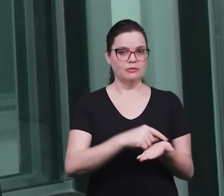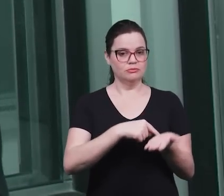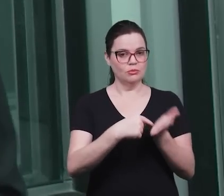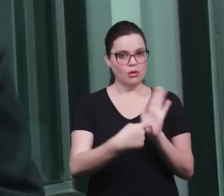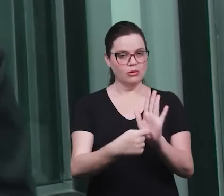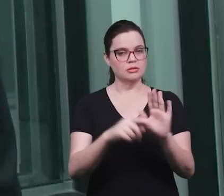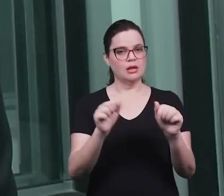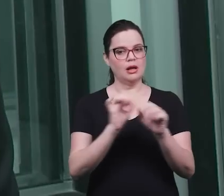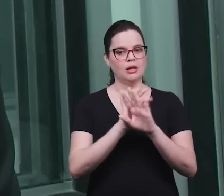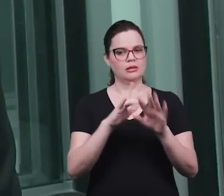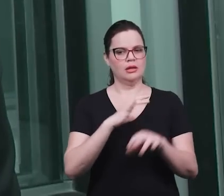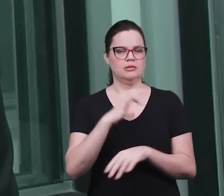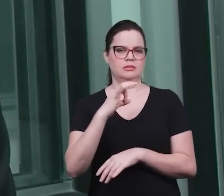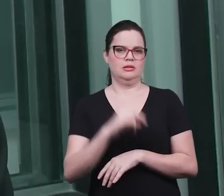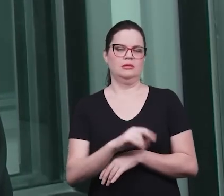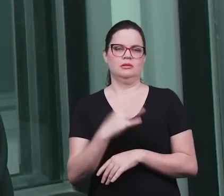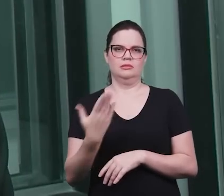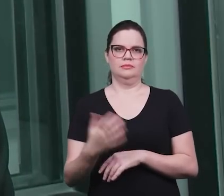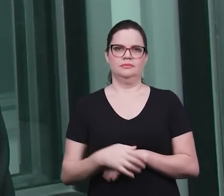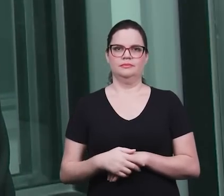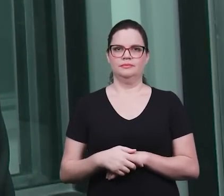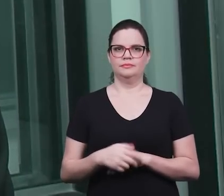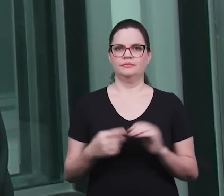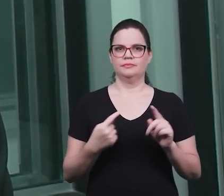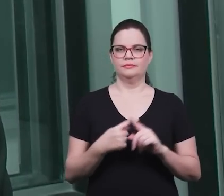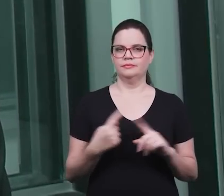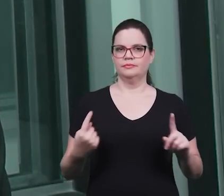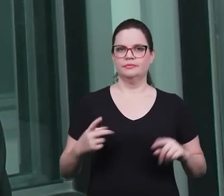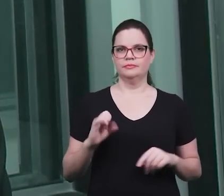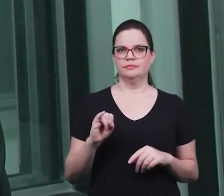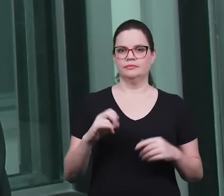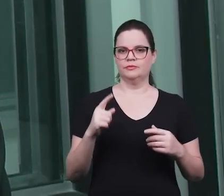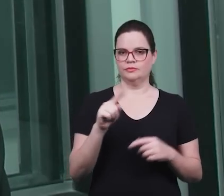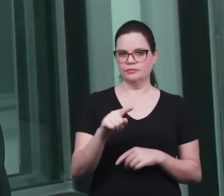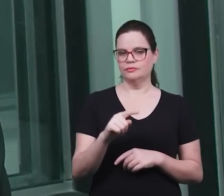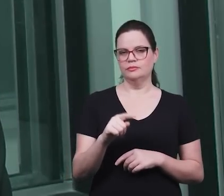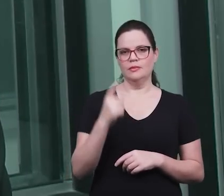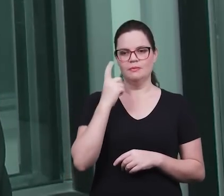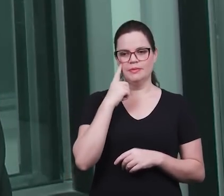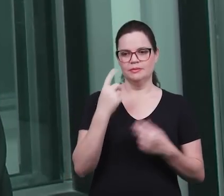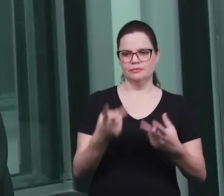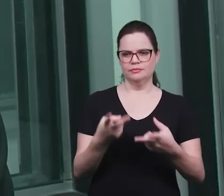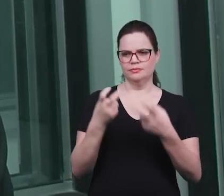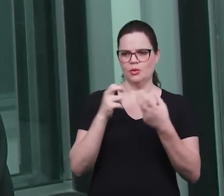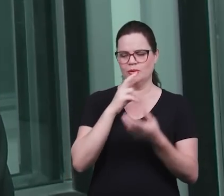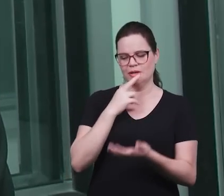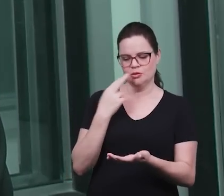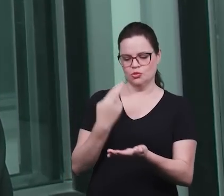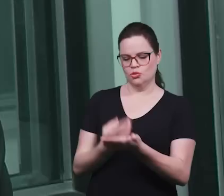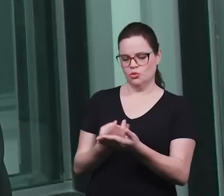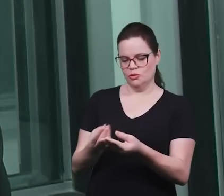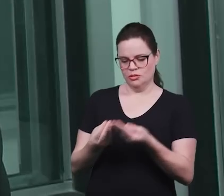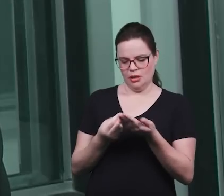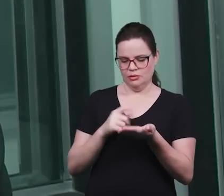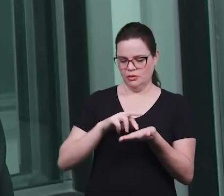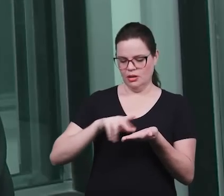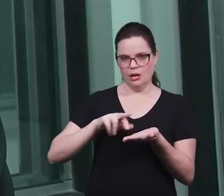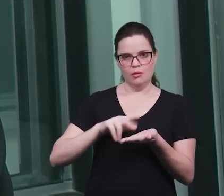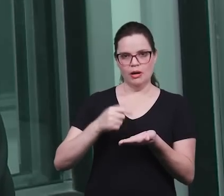fazendo, né? E se não acontecer, se sentiu lesado ou se não conseguiu o acesso ao